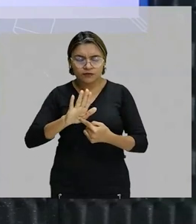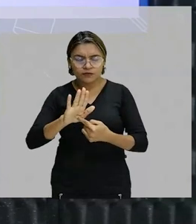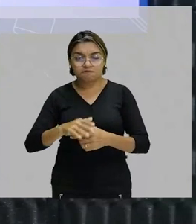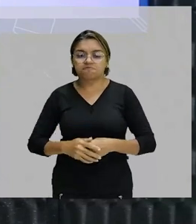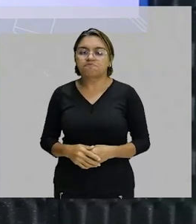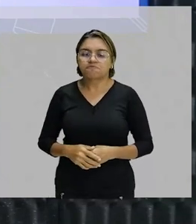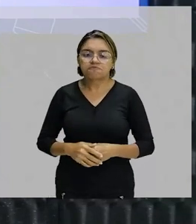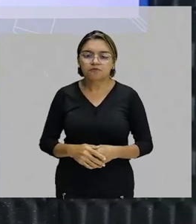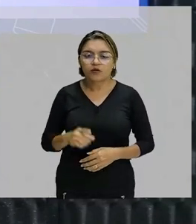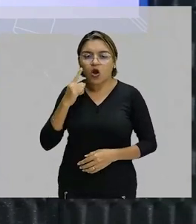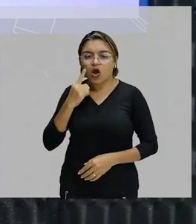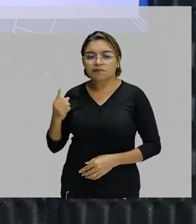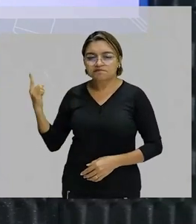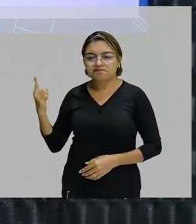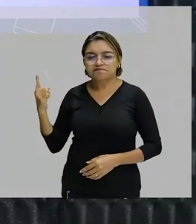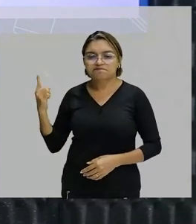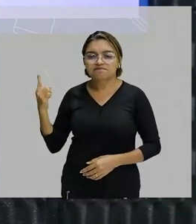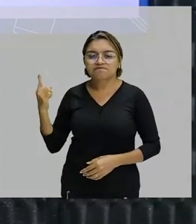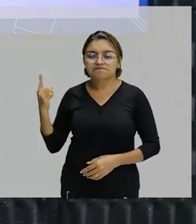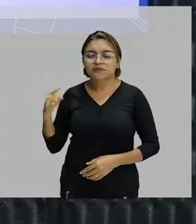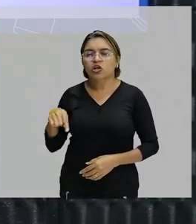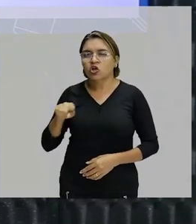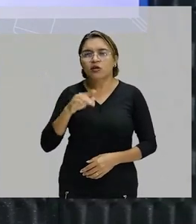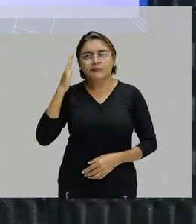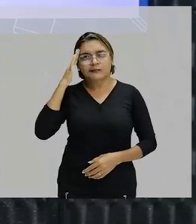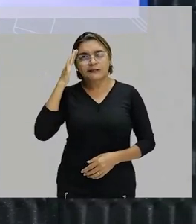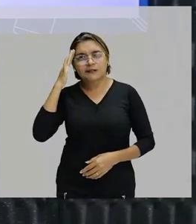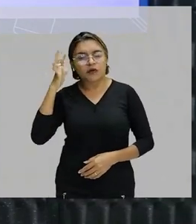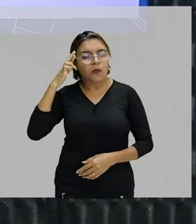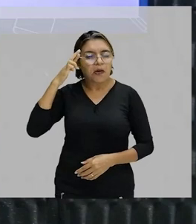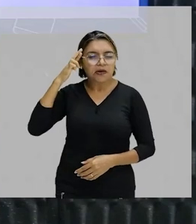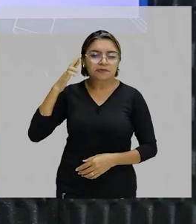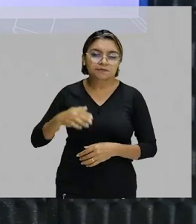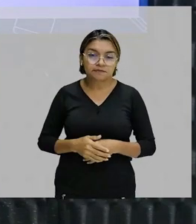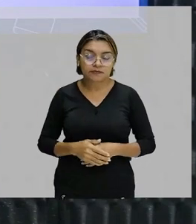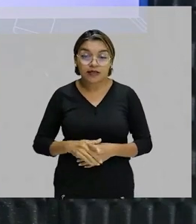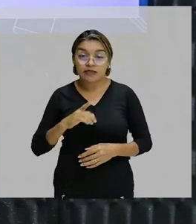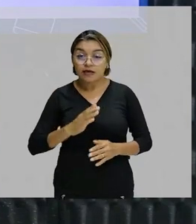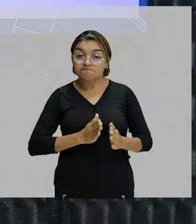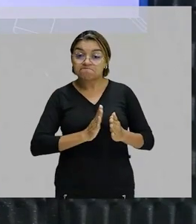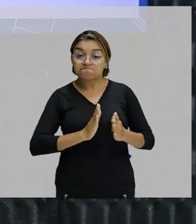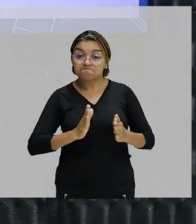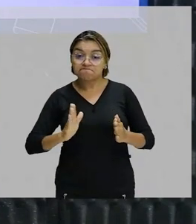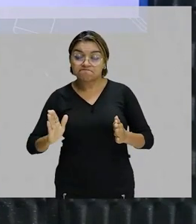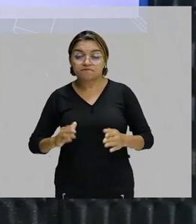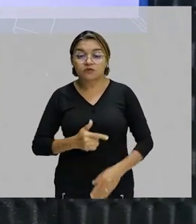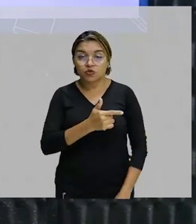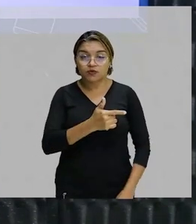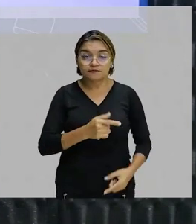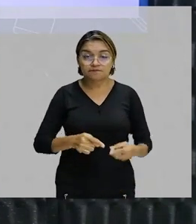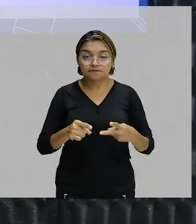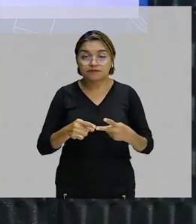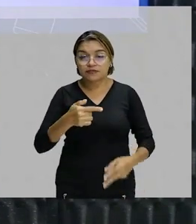tá olha essa aqui que é um pouquinho menor só pra gente compreender esse raciocínio eu tenho a sequência formada pelos seguintes números